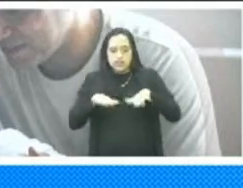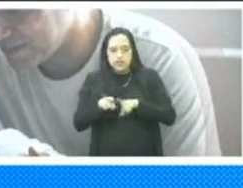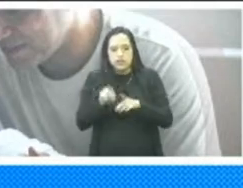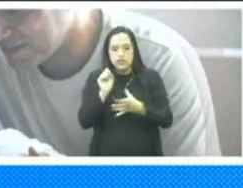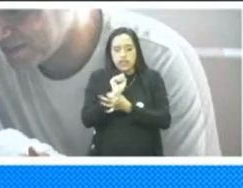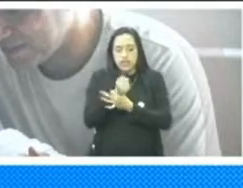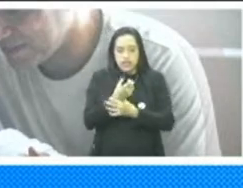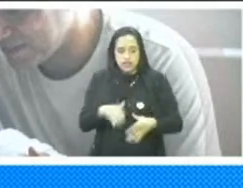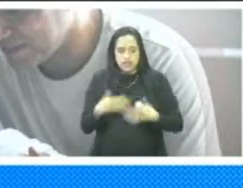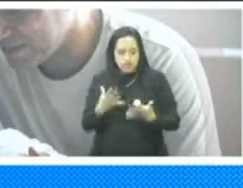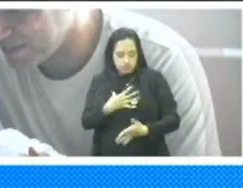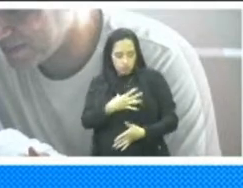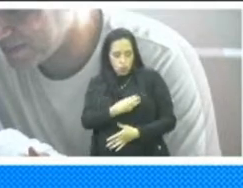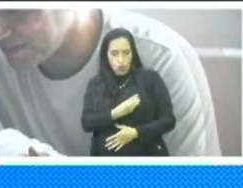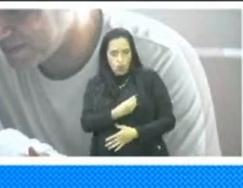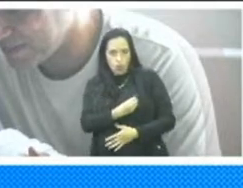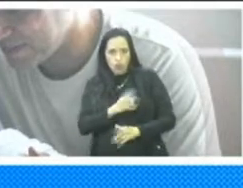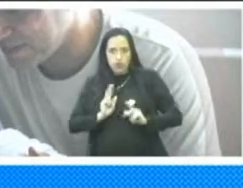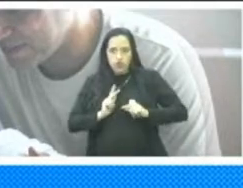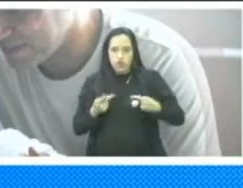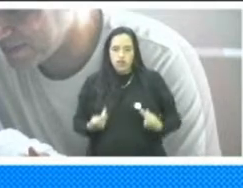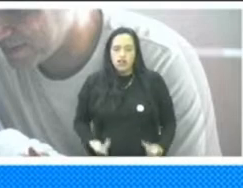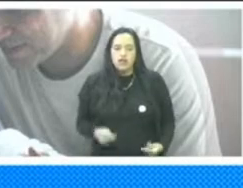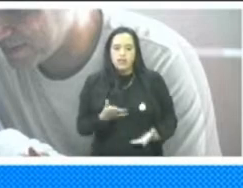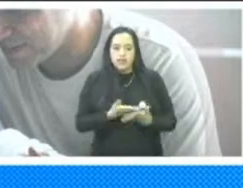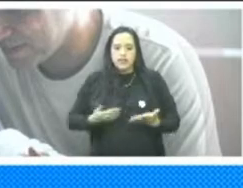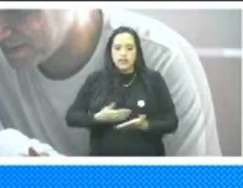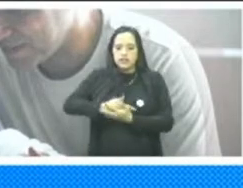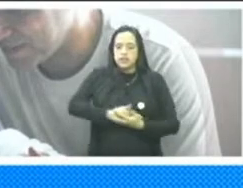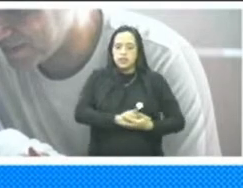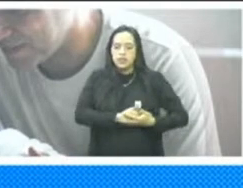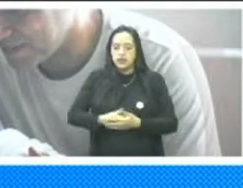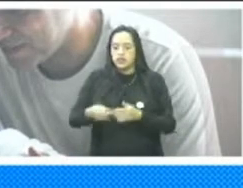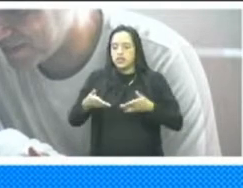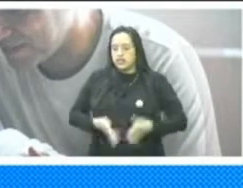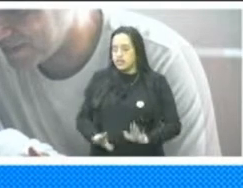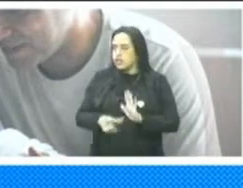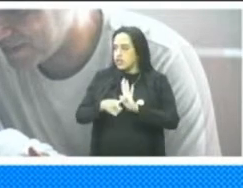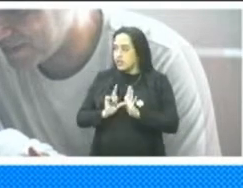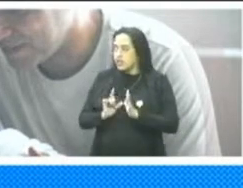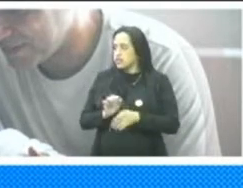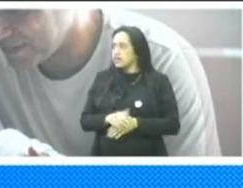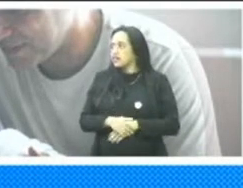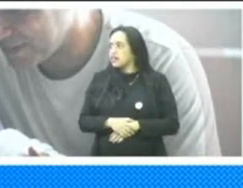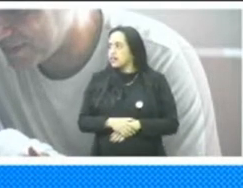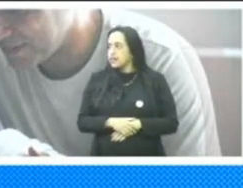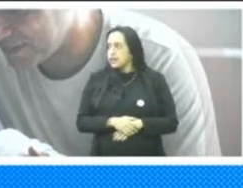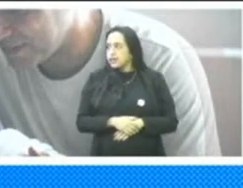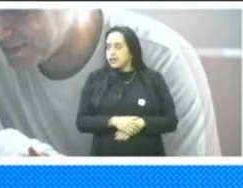garantia da oferta do leite humano para esses bebês prematuros e de baixo peso.